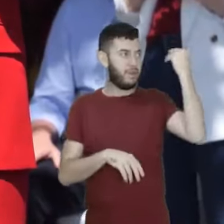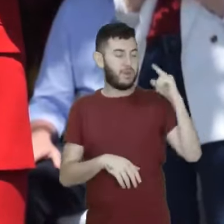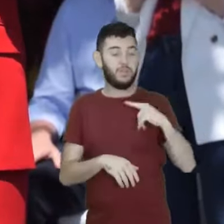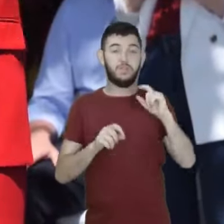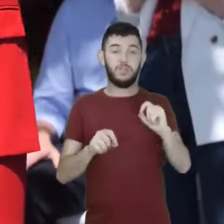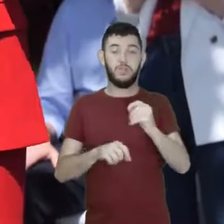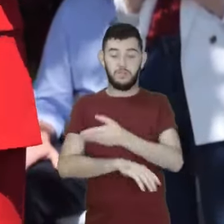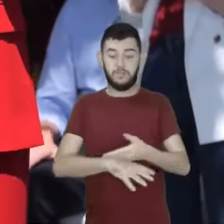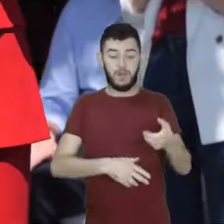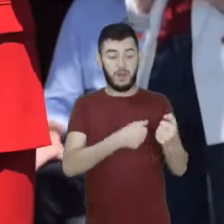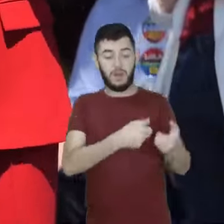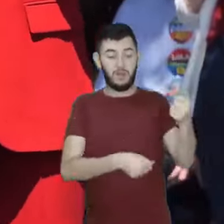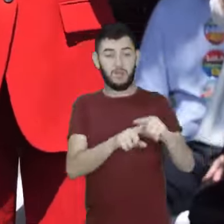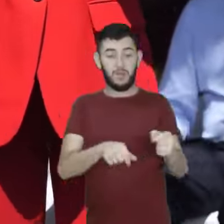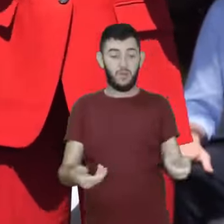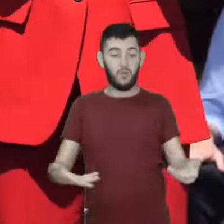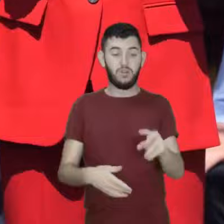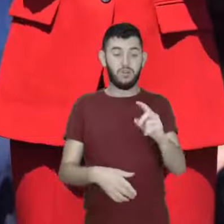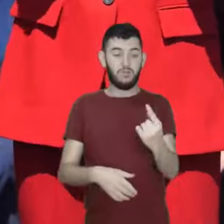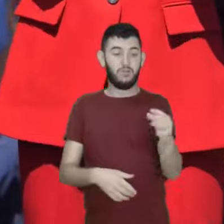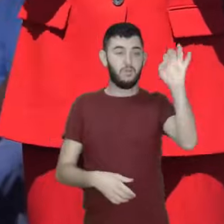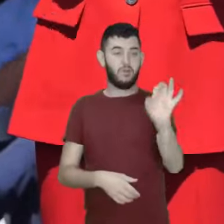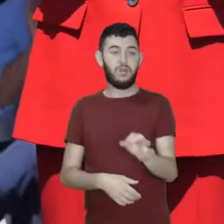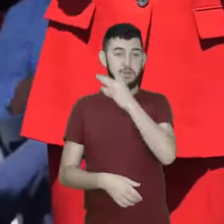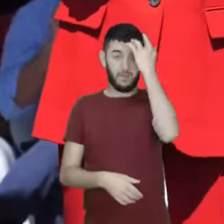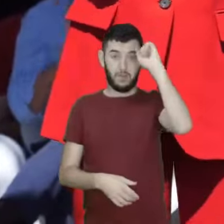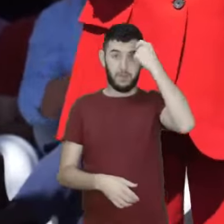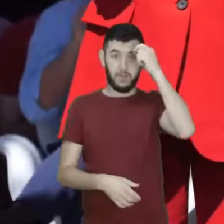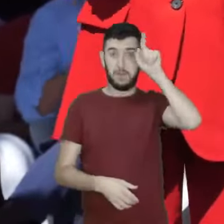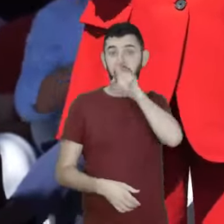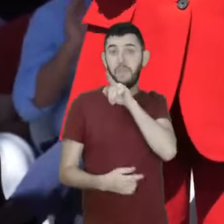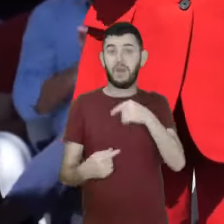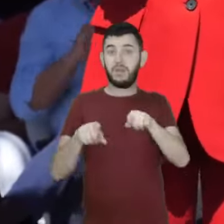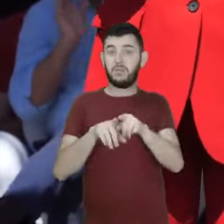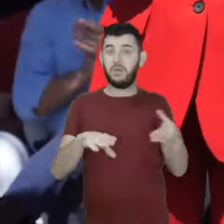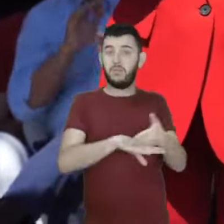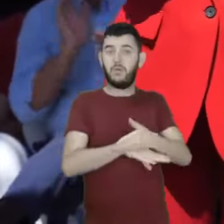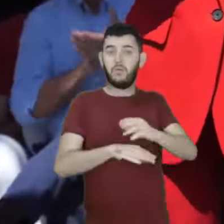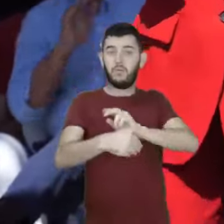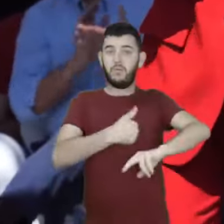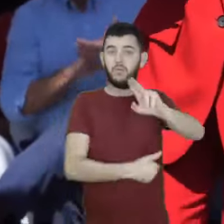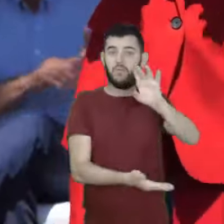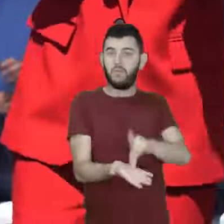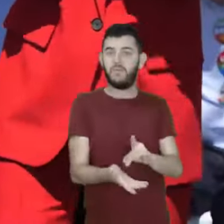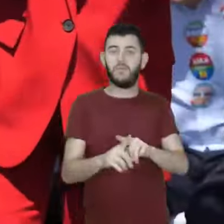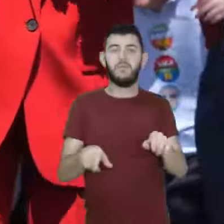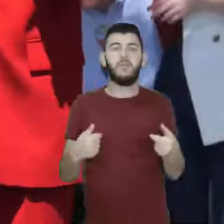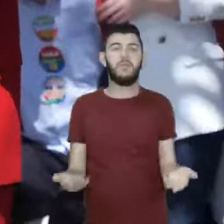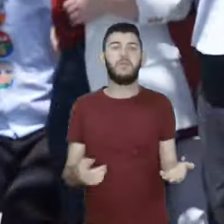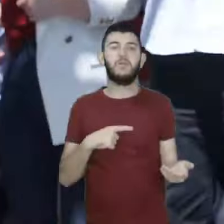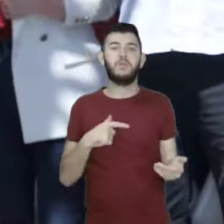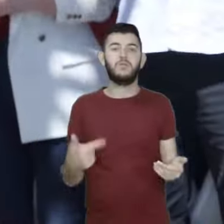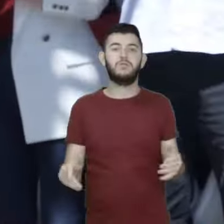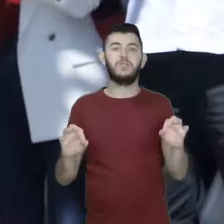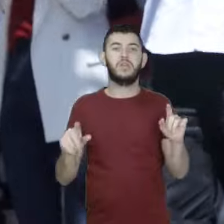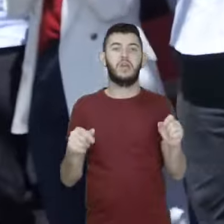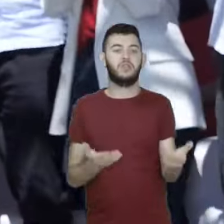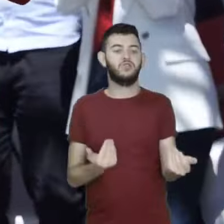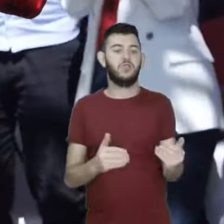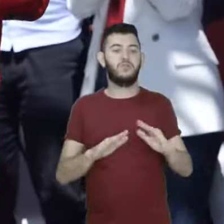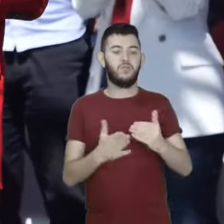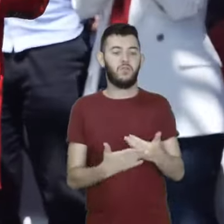negros e pardos na universidade. É por isso que a gente não tinha jovem de escola pública na universidade e